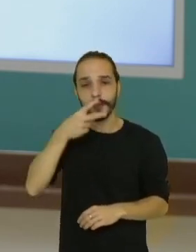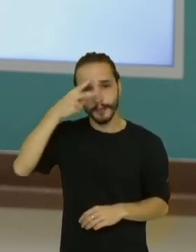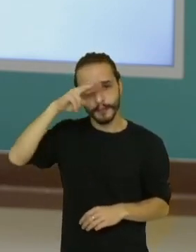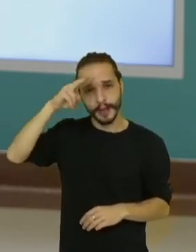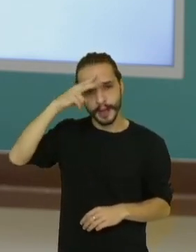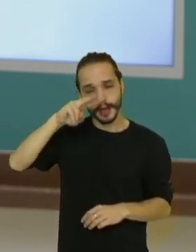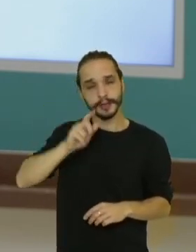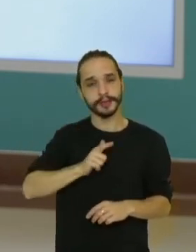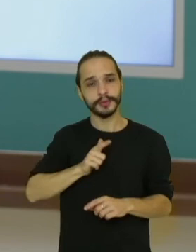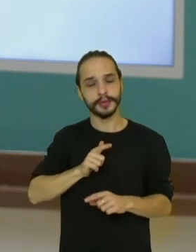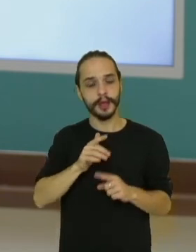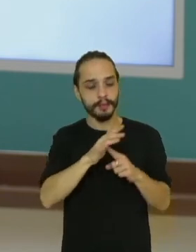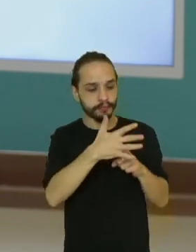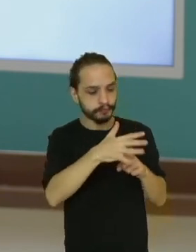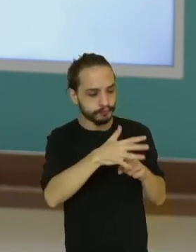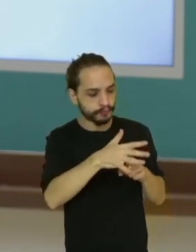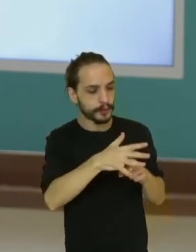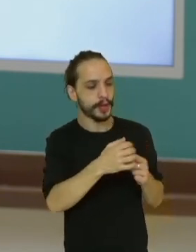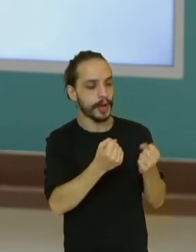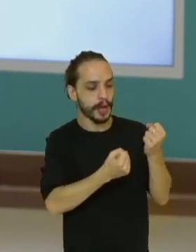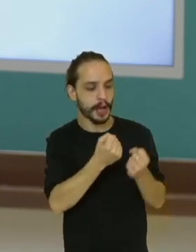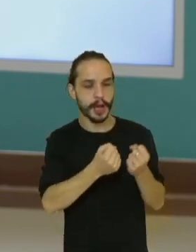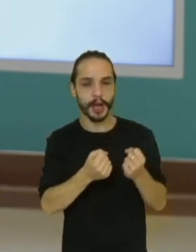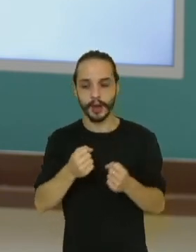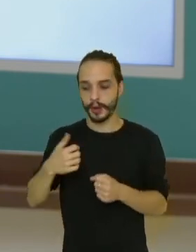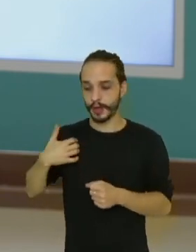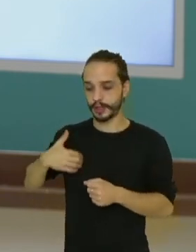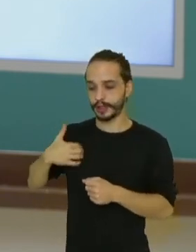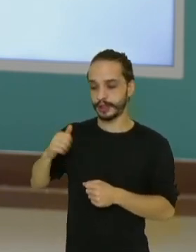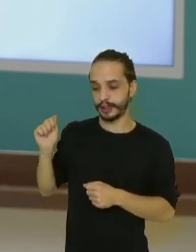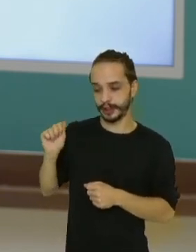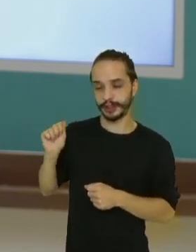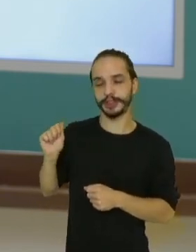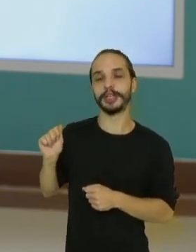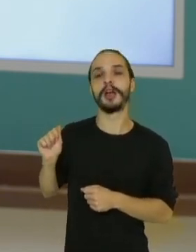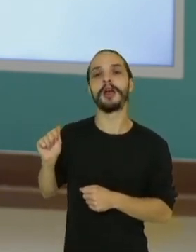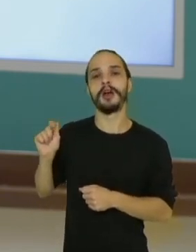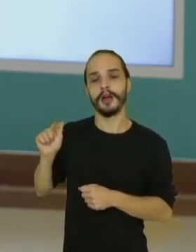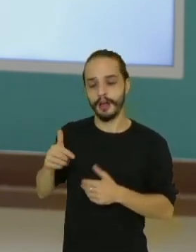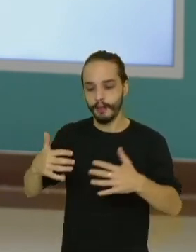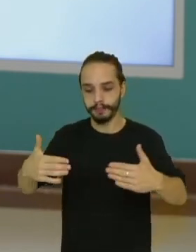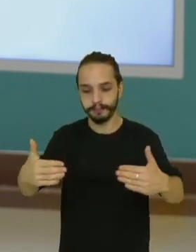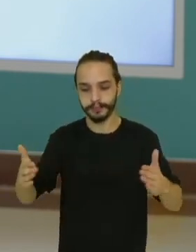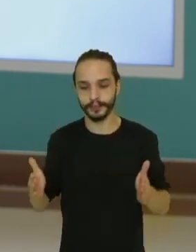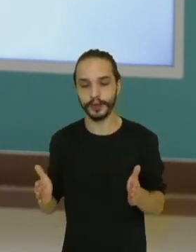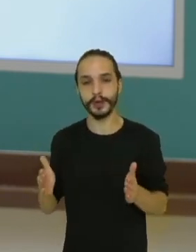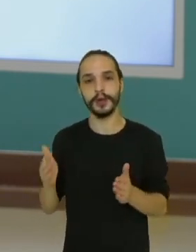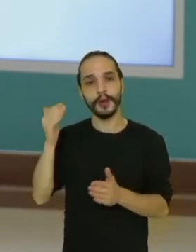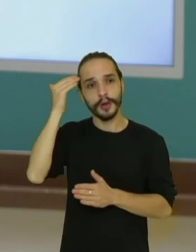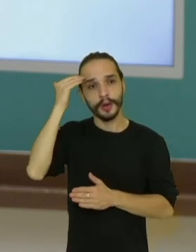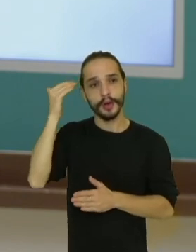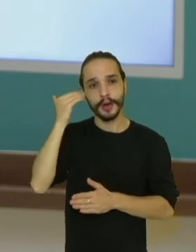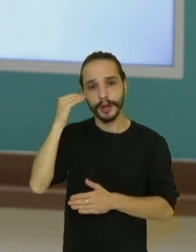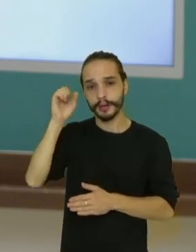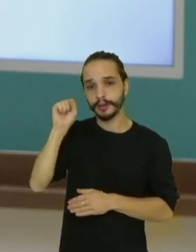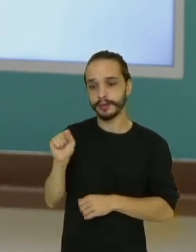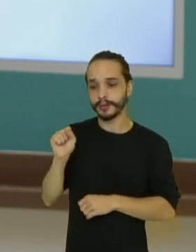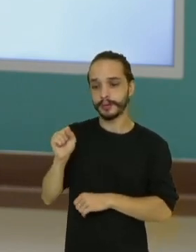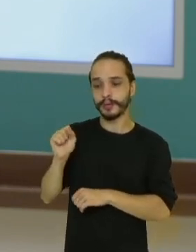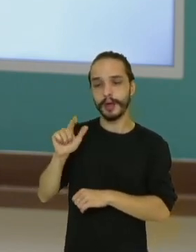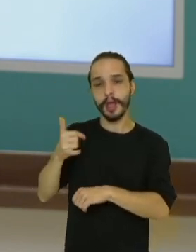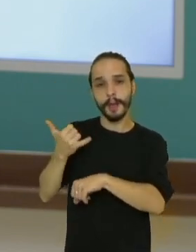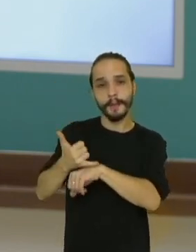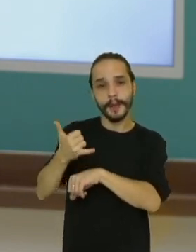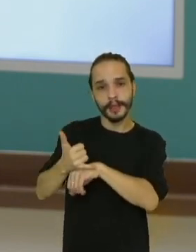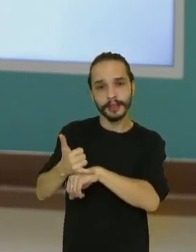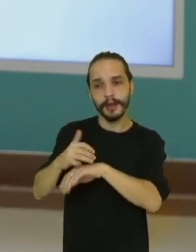produz o motor de um carro. A Argentina, o para-choque. O chassi, Coreia do Sul, e monta-se aqui no Brasil. Então, repare aqui que já dá